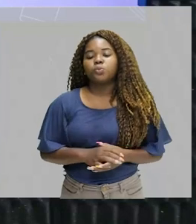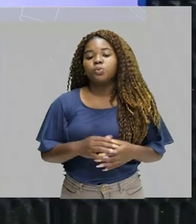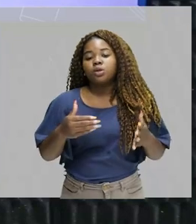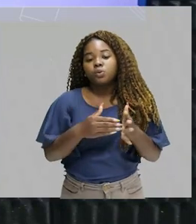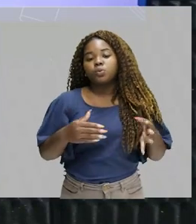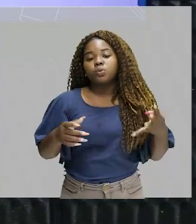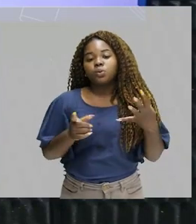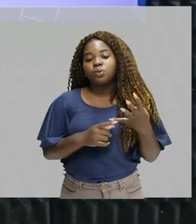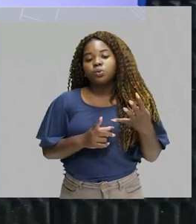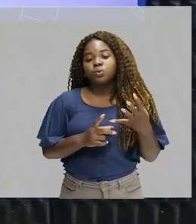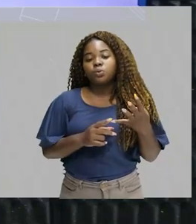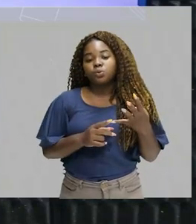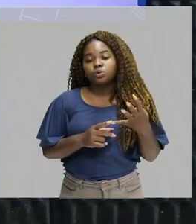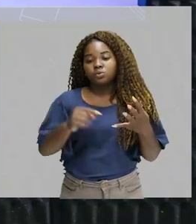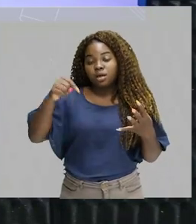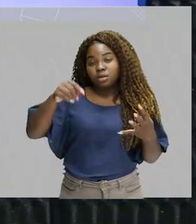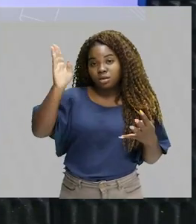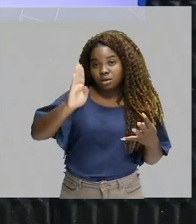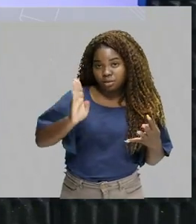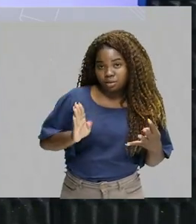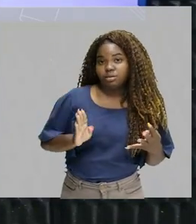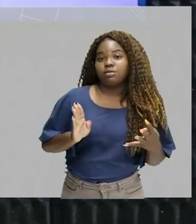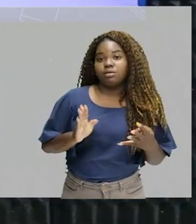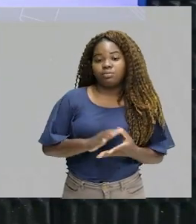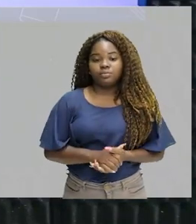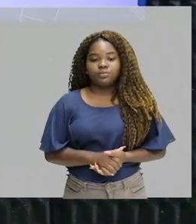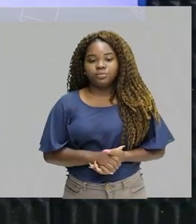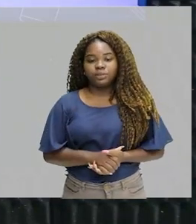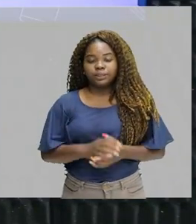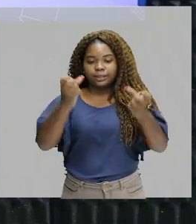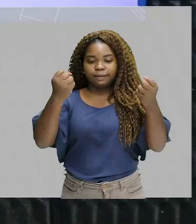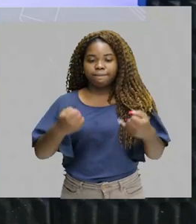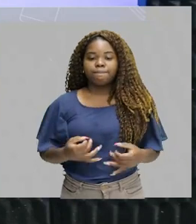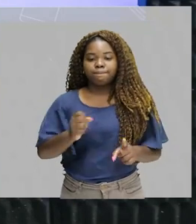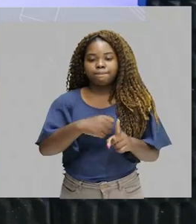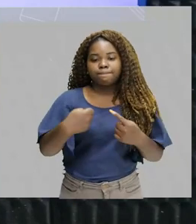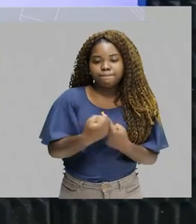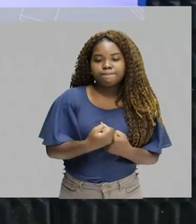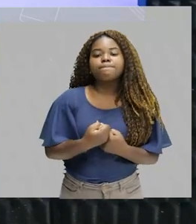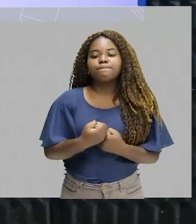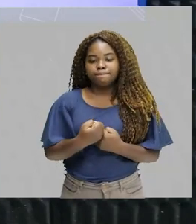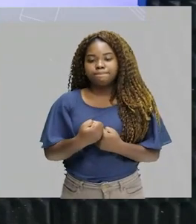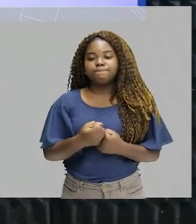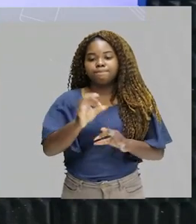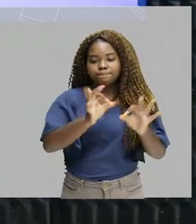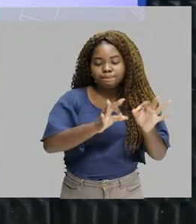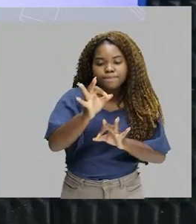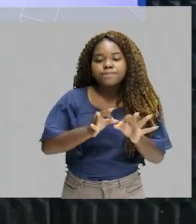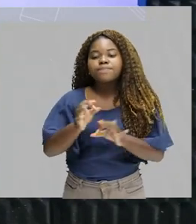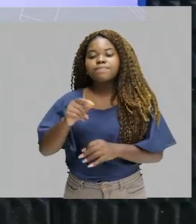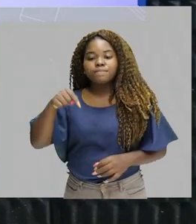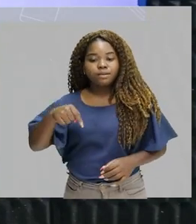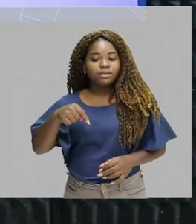fechar vamos aqui pro brasilzão vamos falar do nosso país vamos falar sobre é sociedade de classes aqui no Brasil